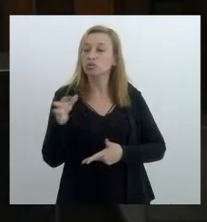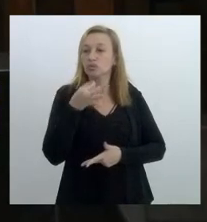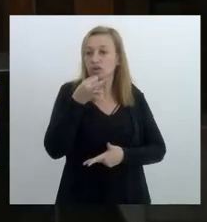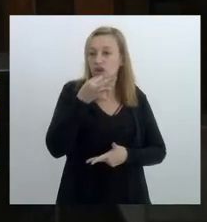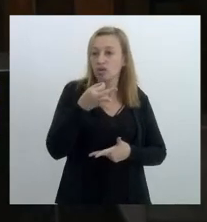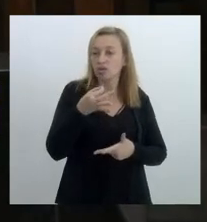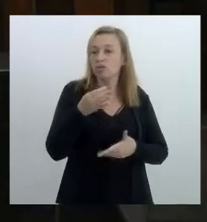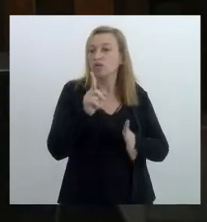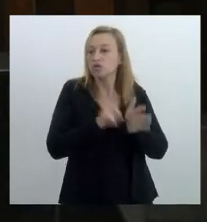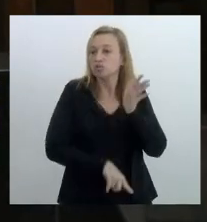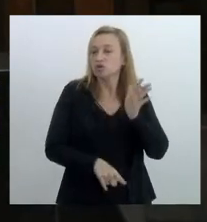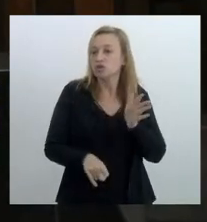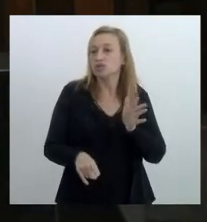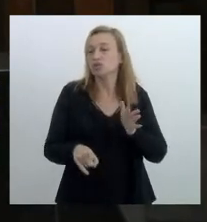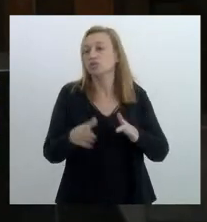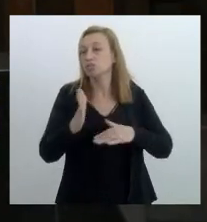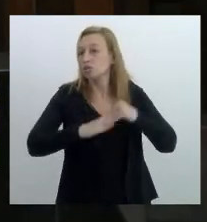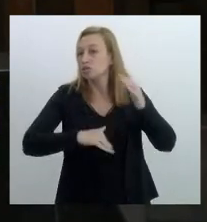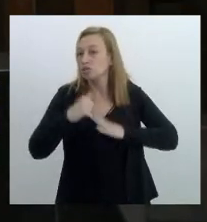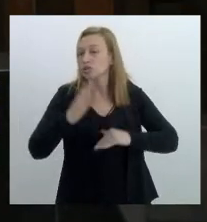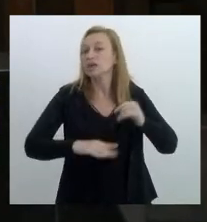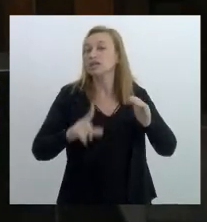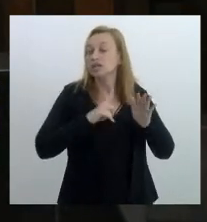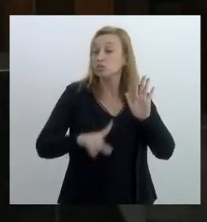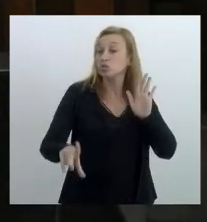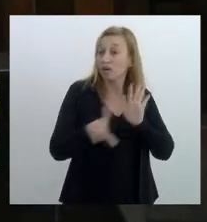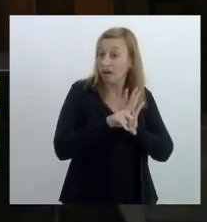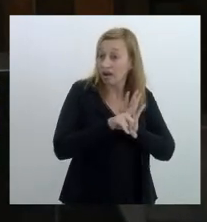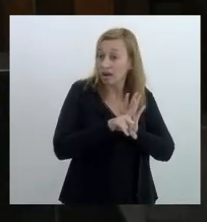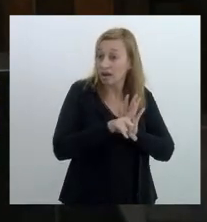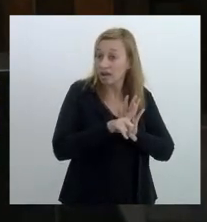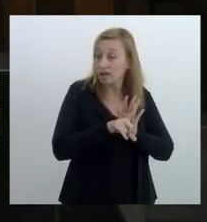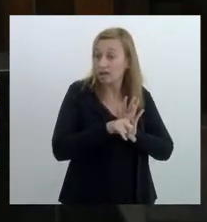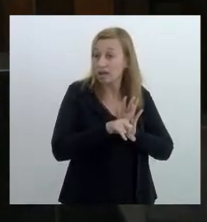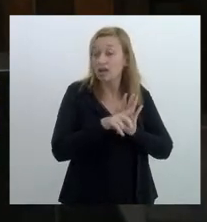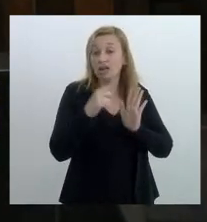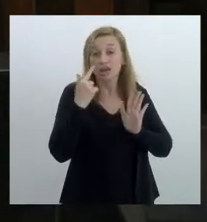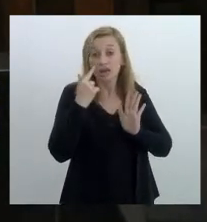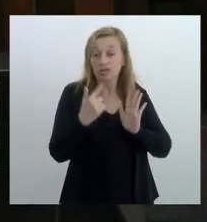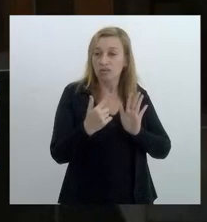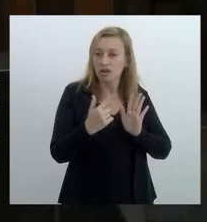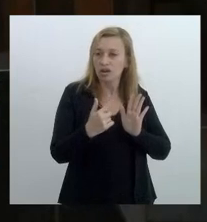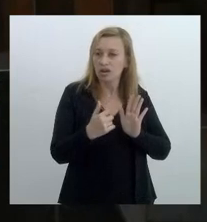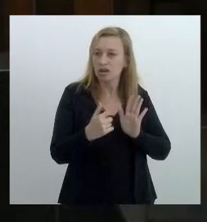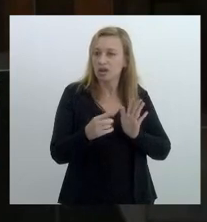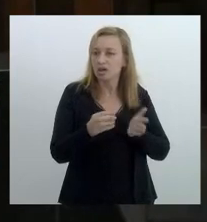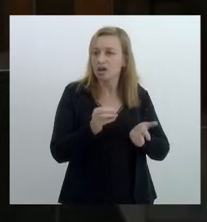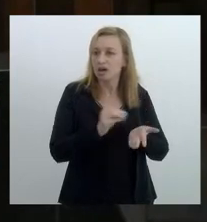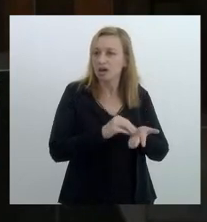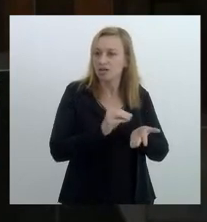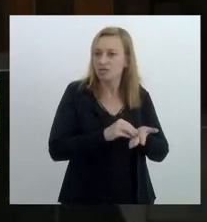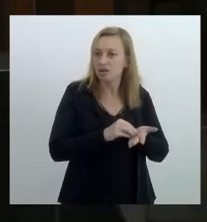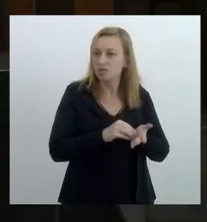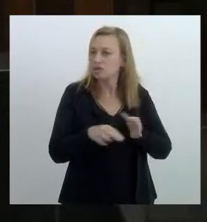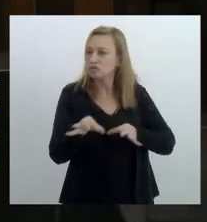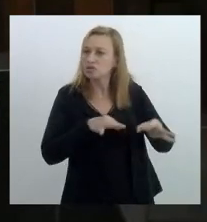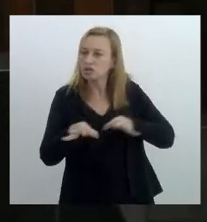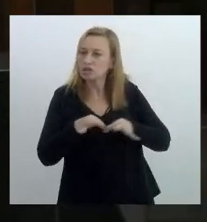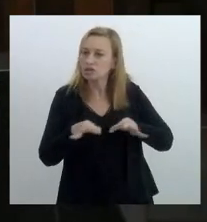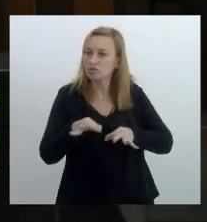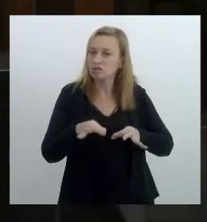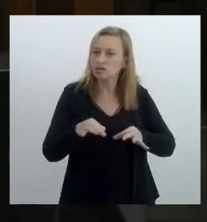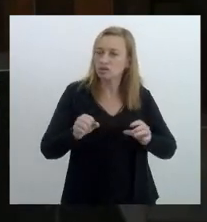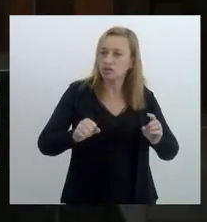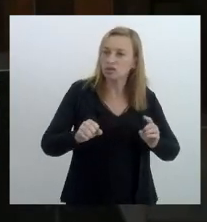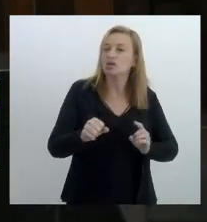redução de profissionais. Temos uma lei em vigor que prevê a extinção das organizações sociais na gestão da